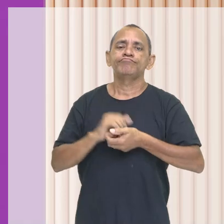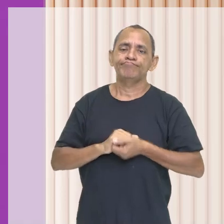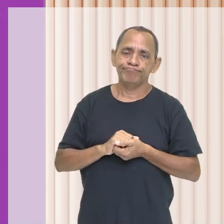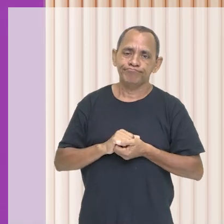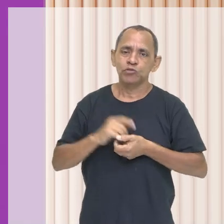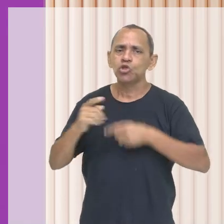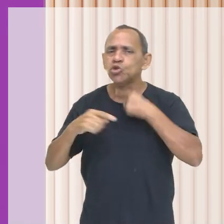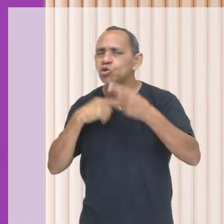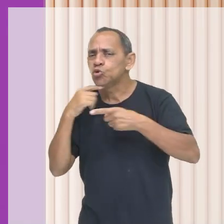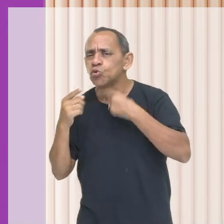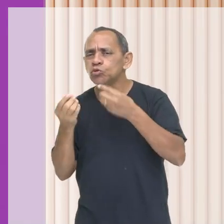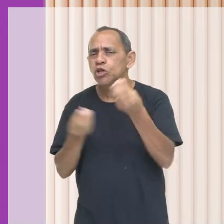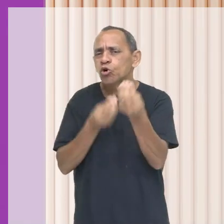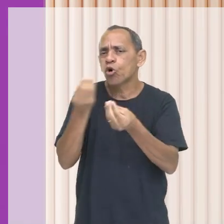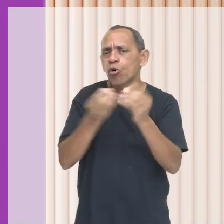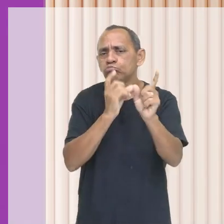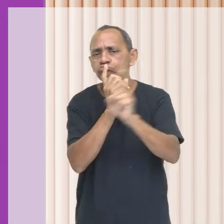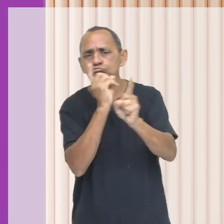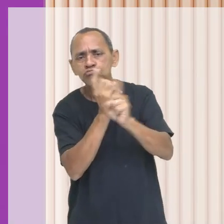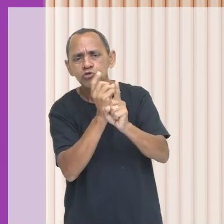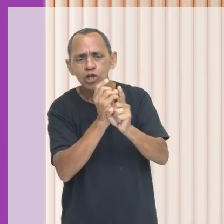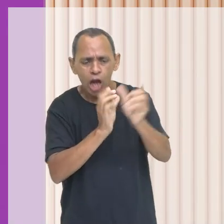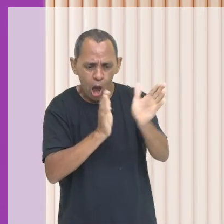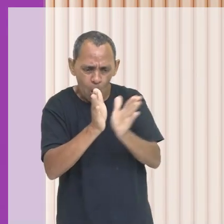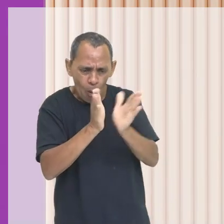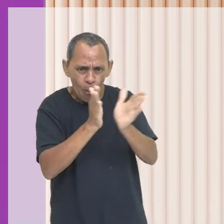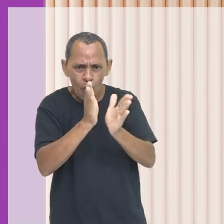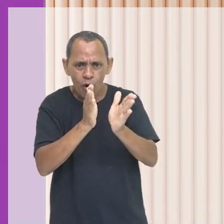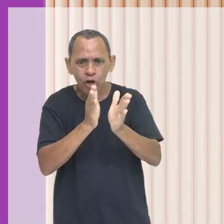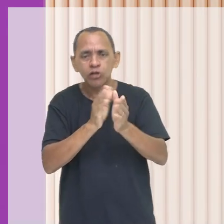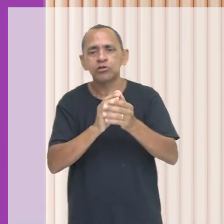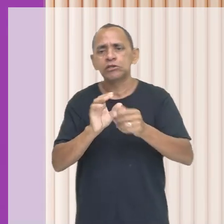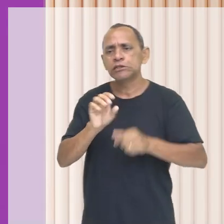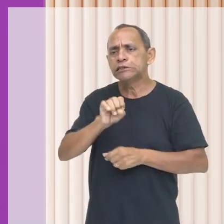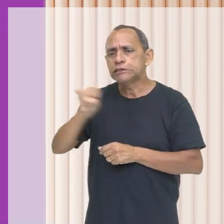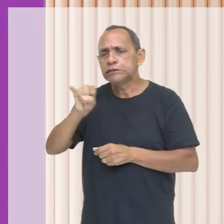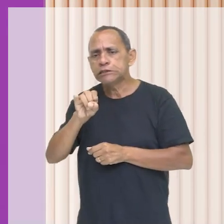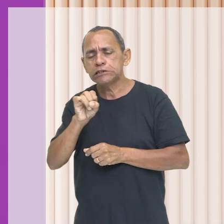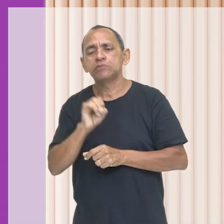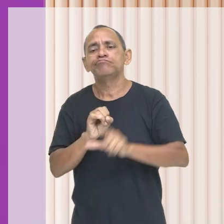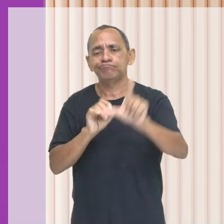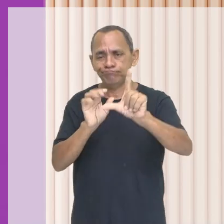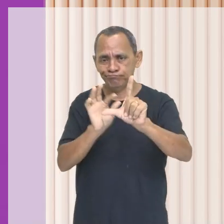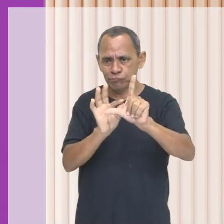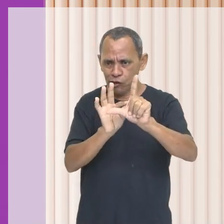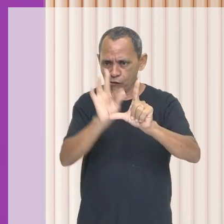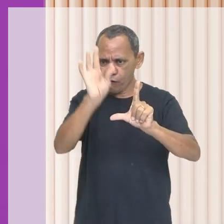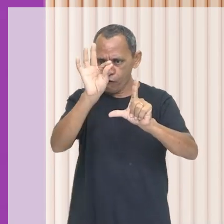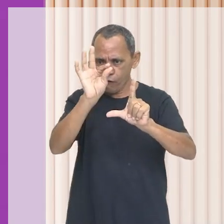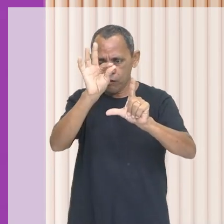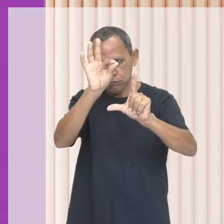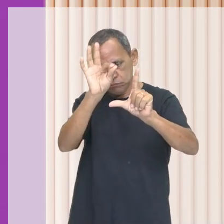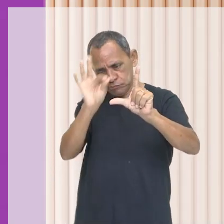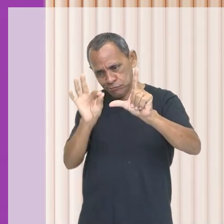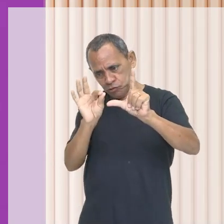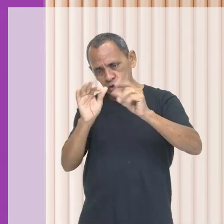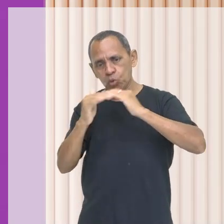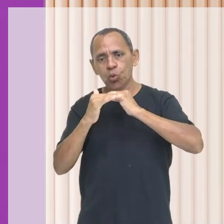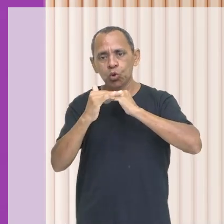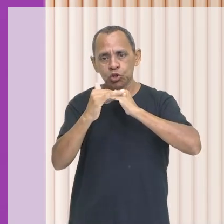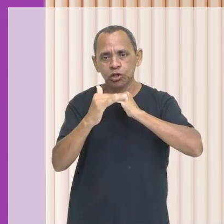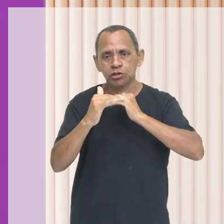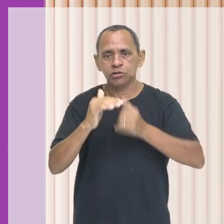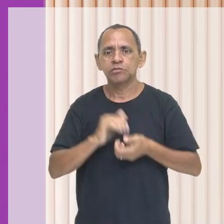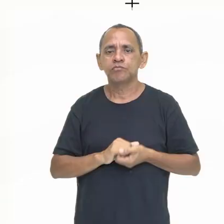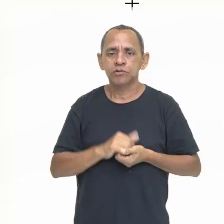identificar qual intervalo do domínio a função é crescente, decrescente ou constante, vou trazer mais uma situação aqui